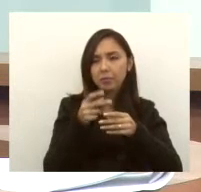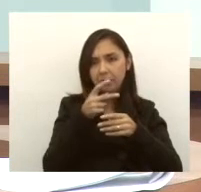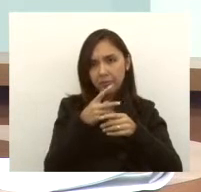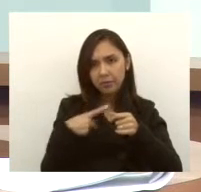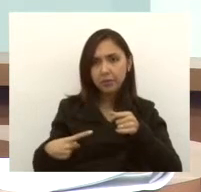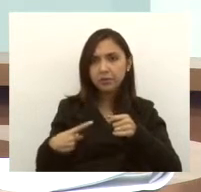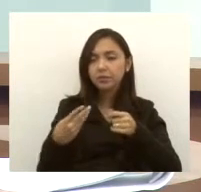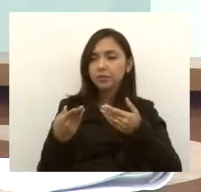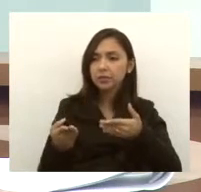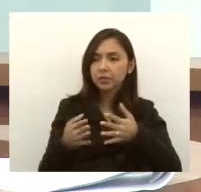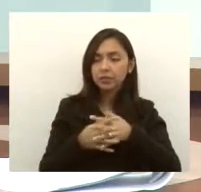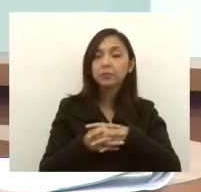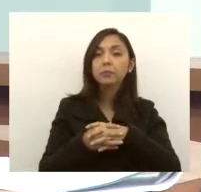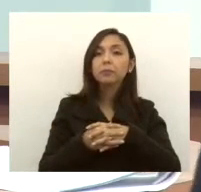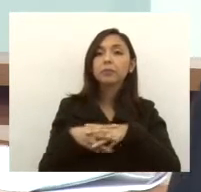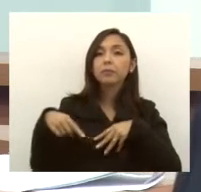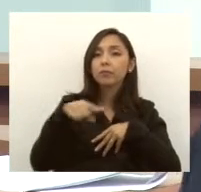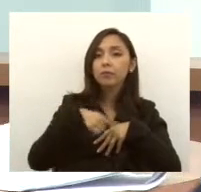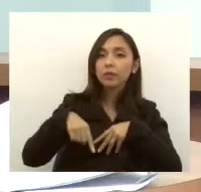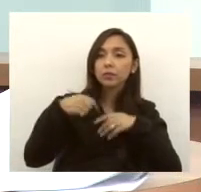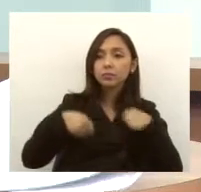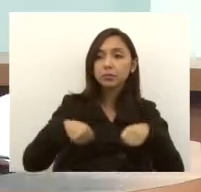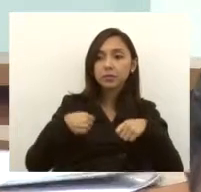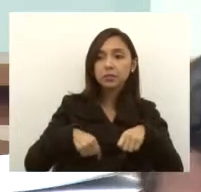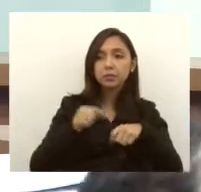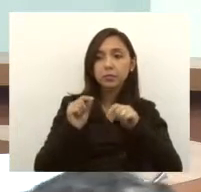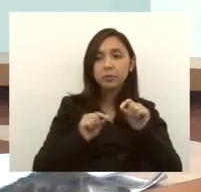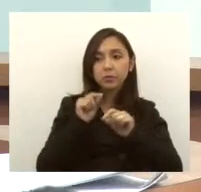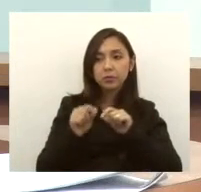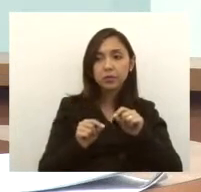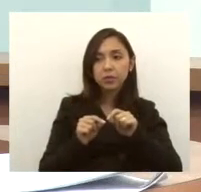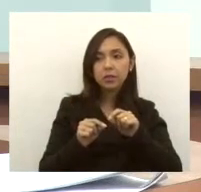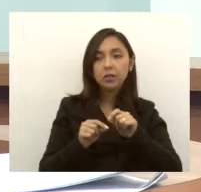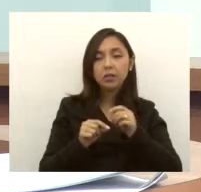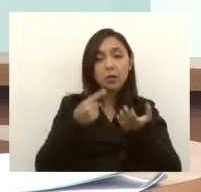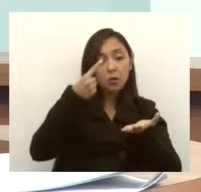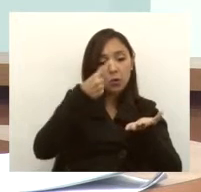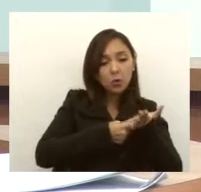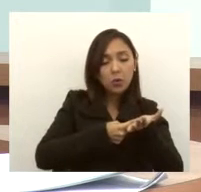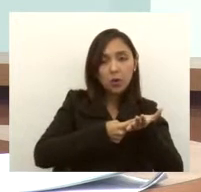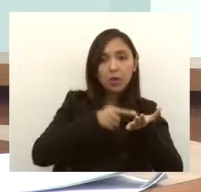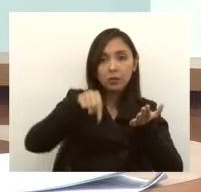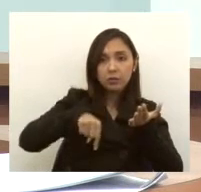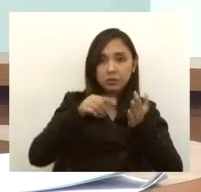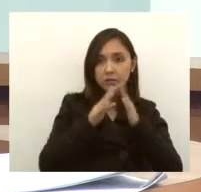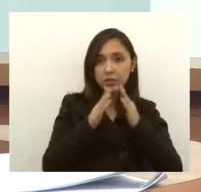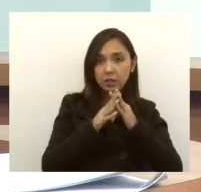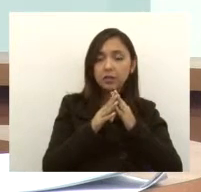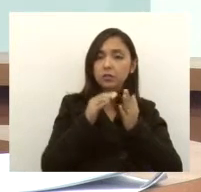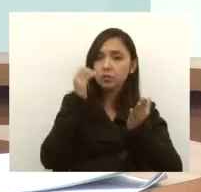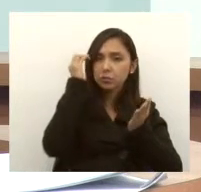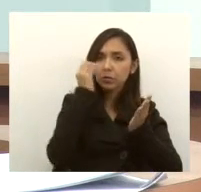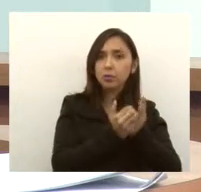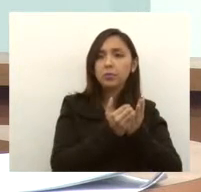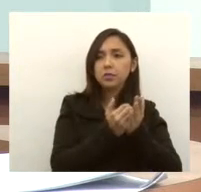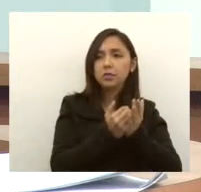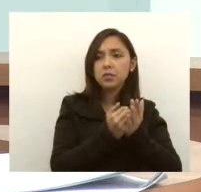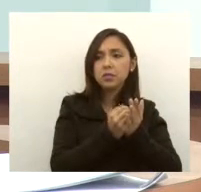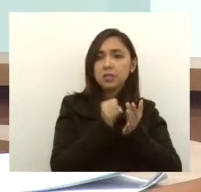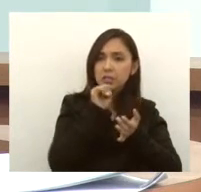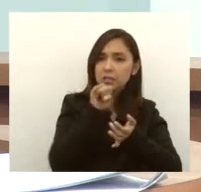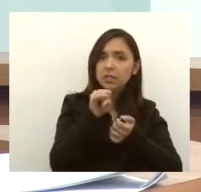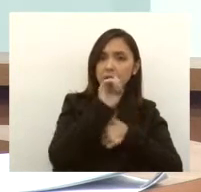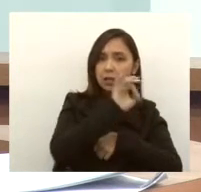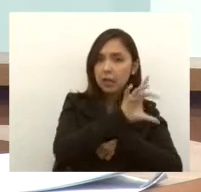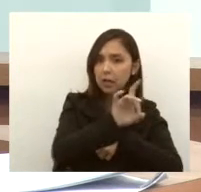presidente. Senhor presidente, nós precisamos aqui cumprir os acordos que nós fazemos nessa casa, senhor presidente. Porque